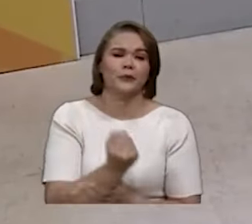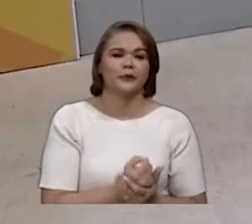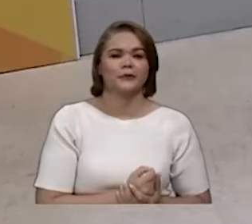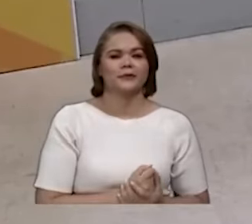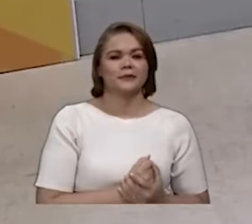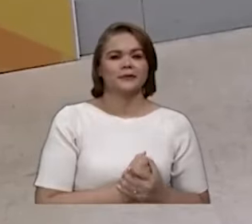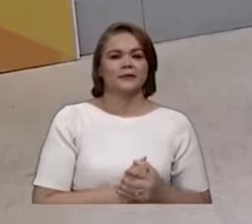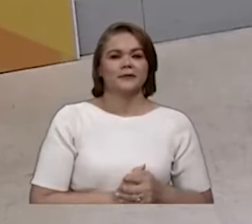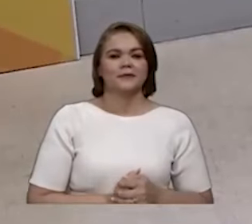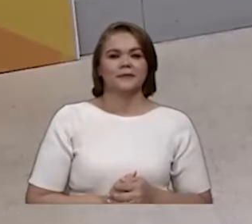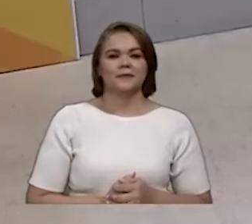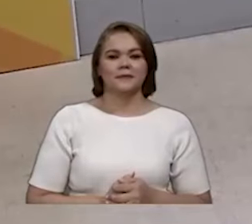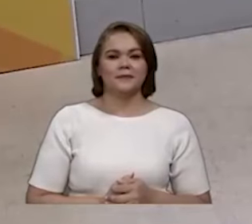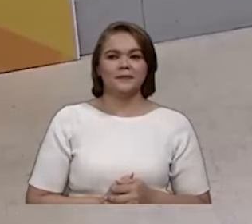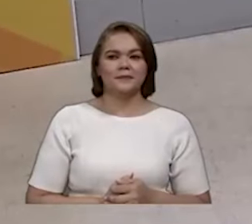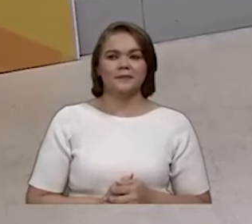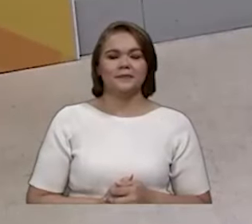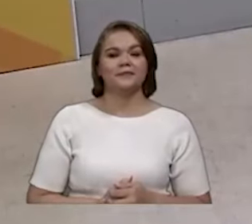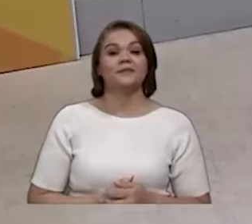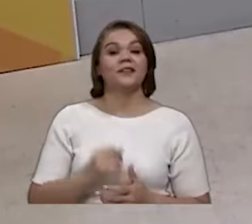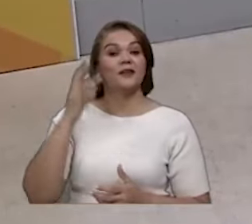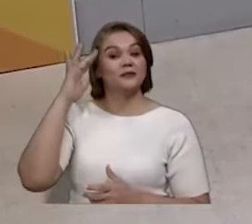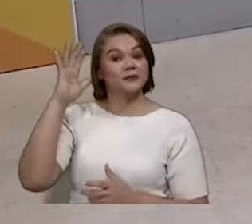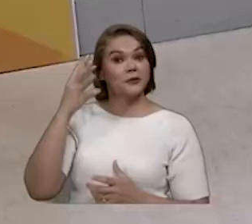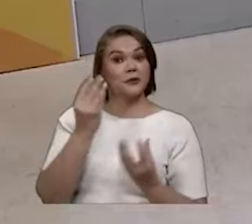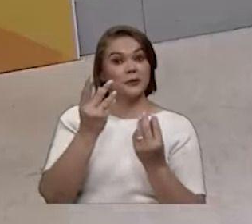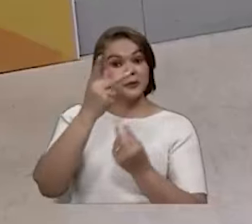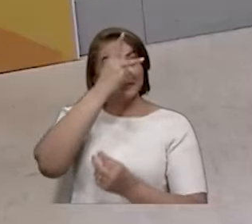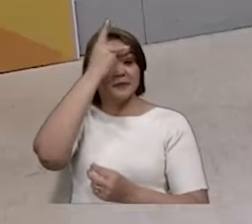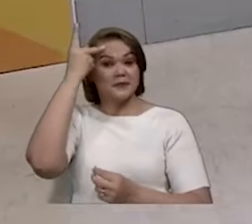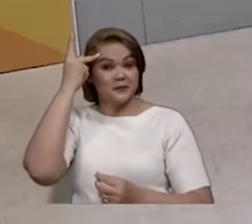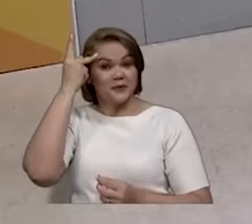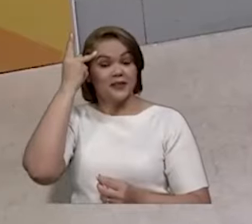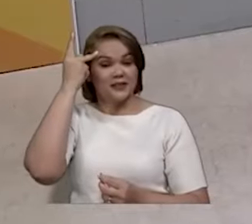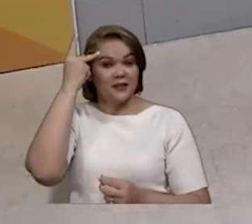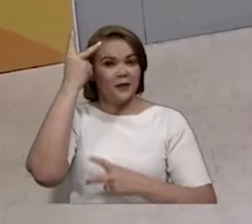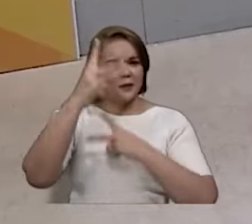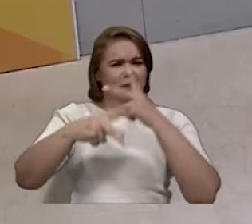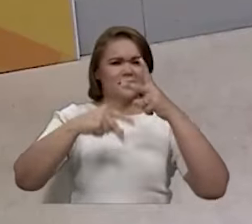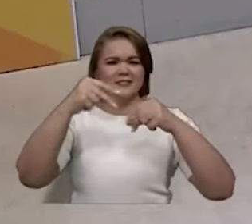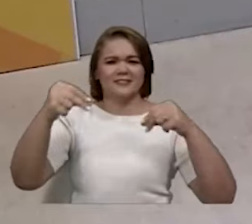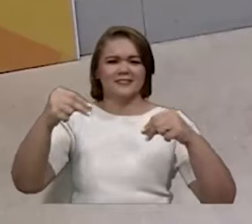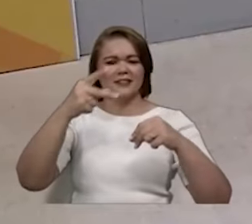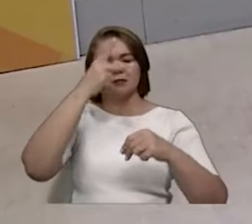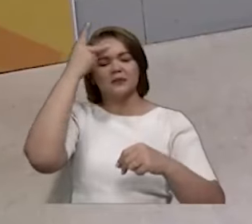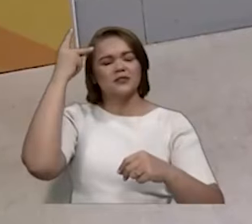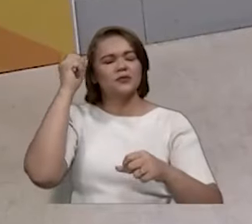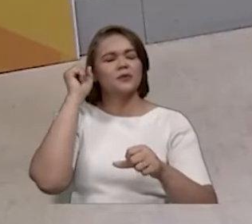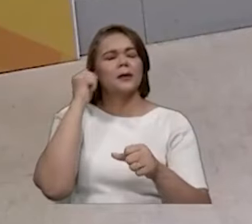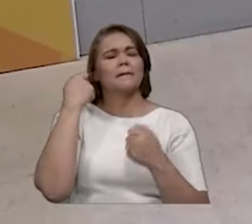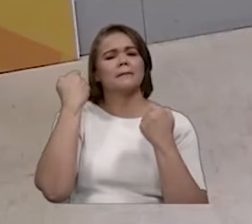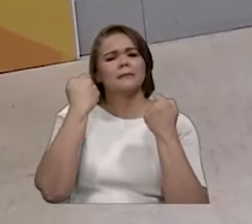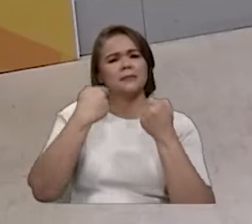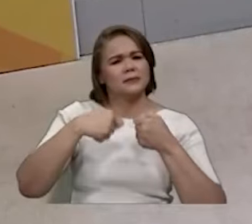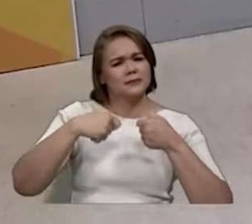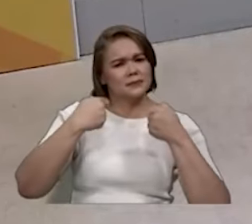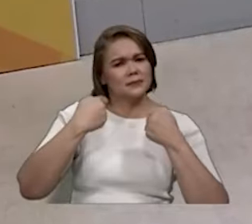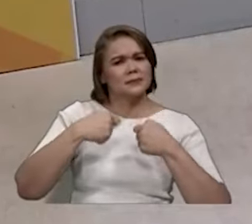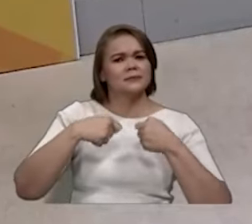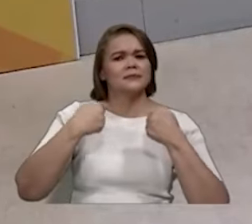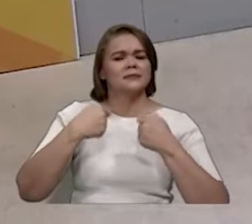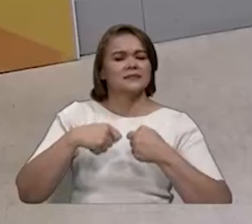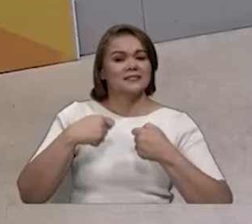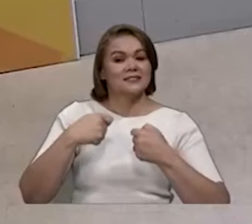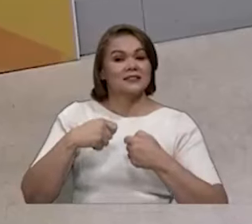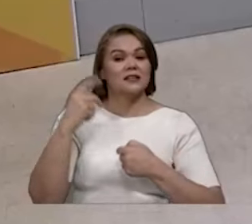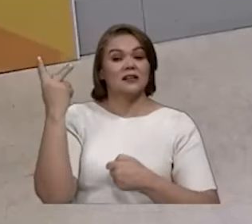mamãe? Ó, vou te falar, o sonho de muita gente, né? Um prêmio que chega, que muita gente tá precisando. E assim, quantas histórias que a